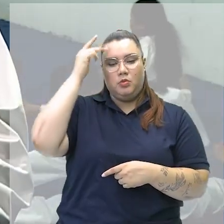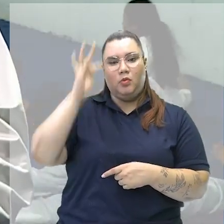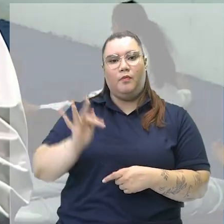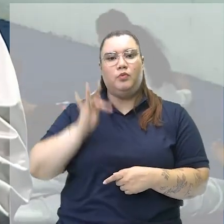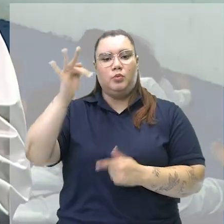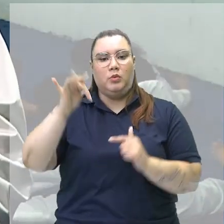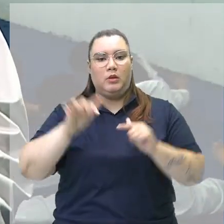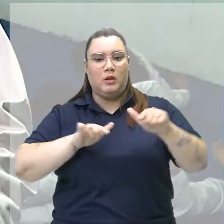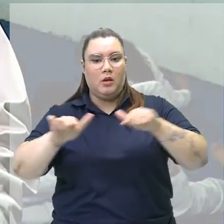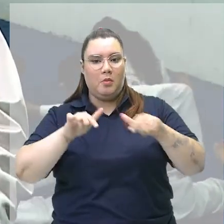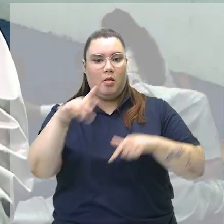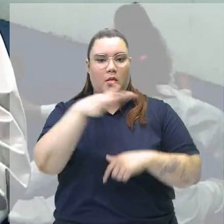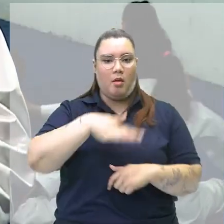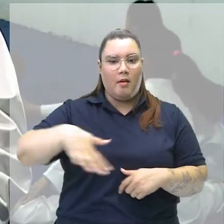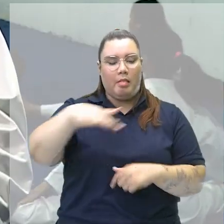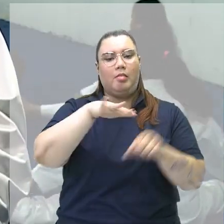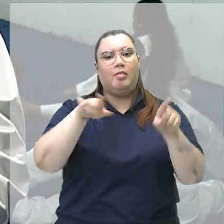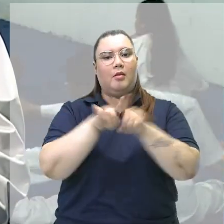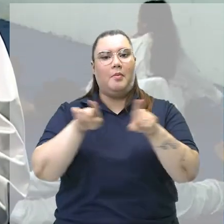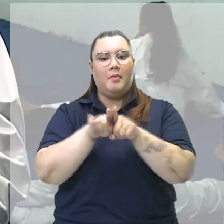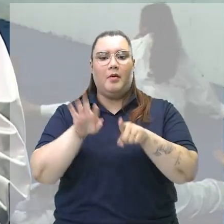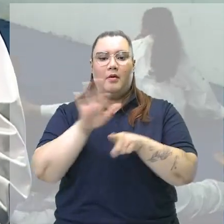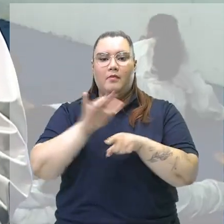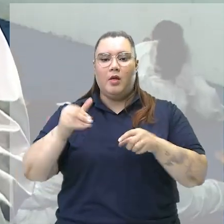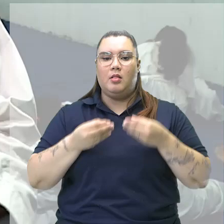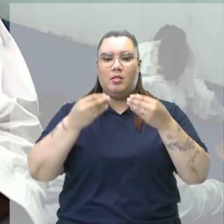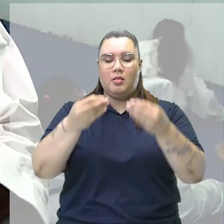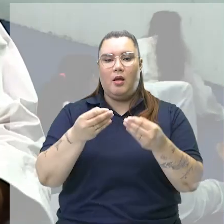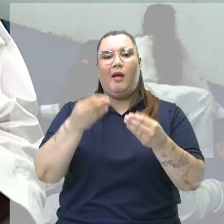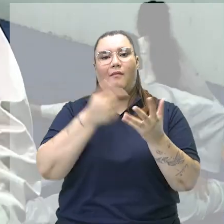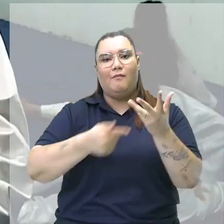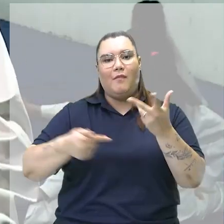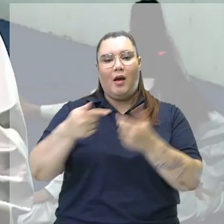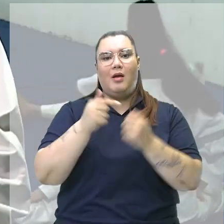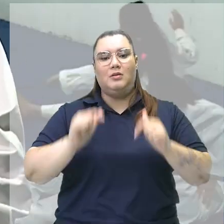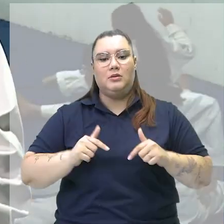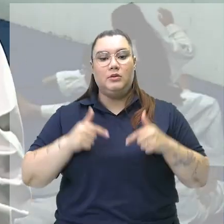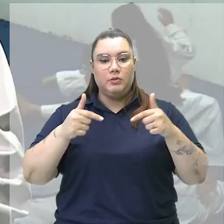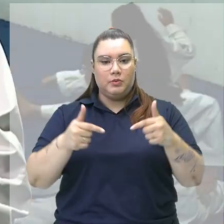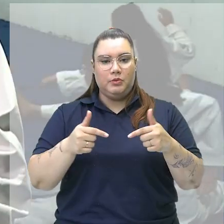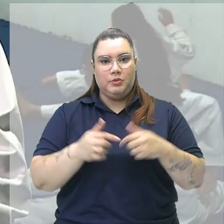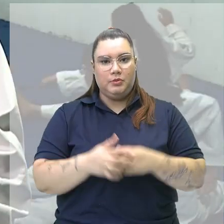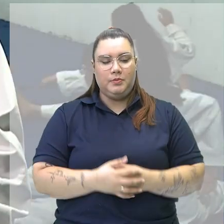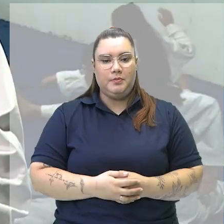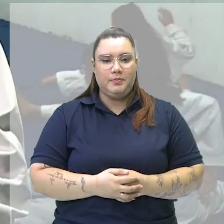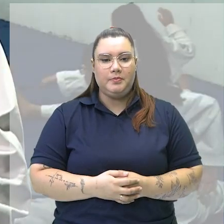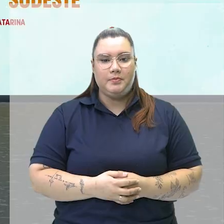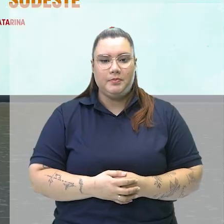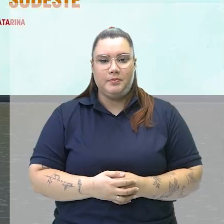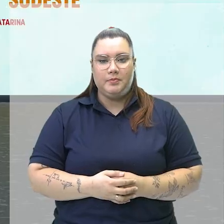trabalho aí fora, que também vai lhe oferecer essas pressões de formas diferentes.